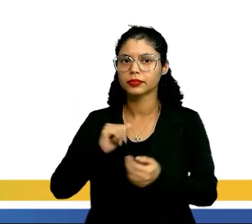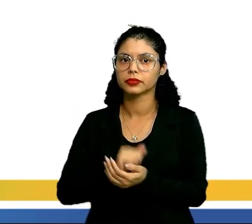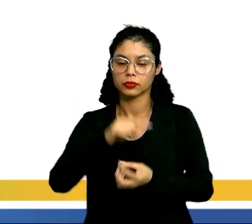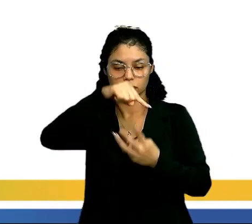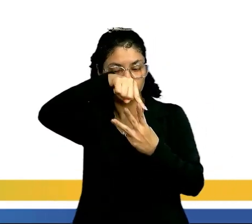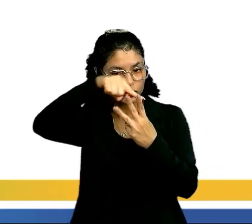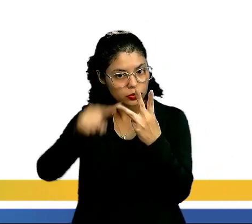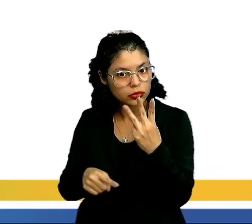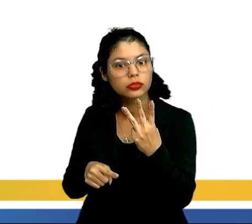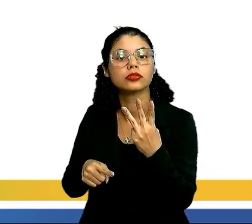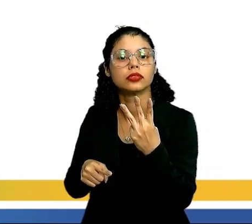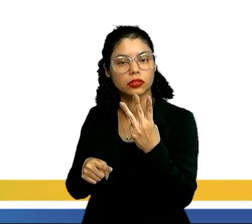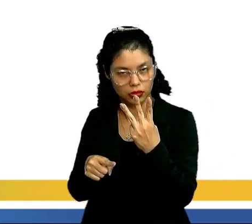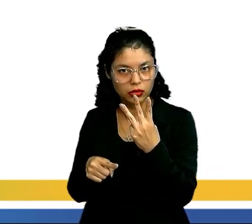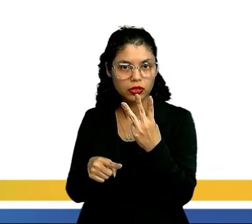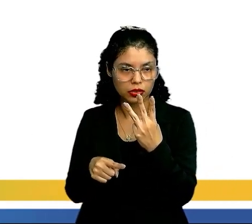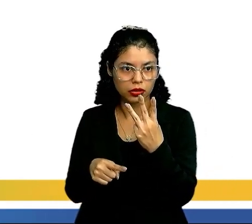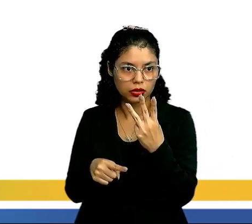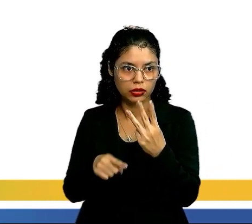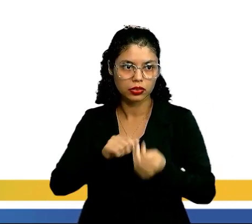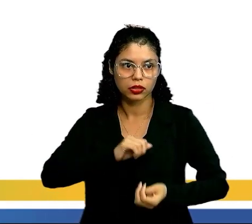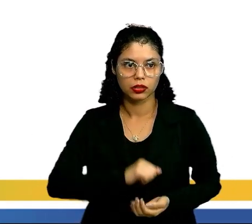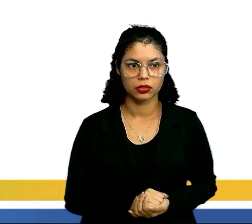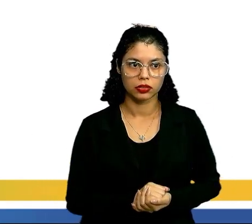geometria para objetos